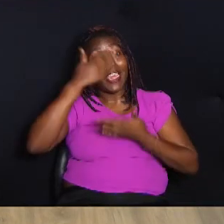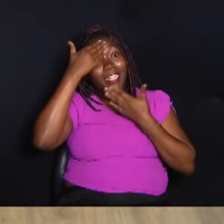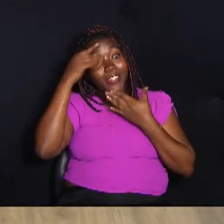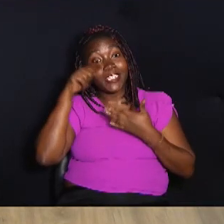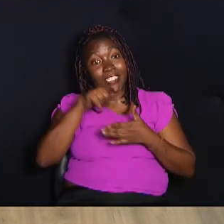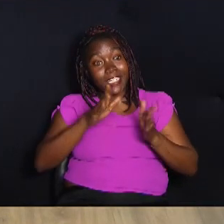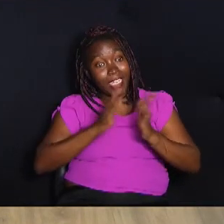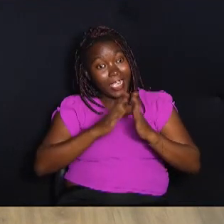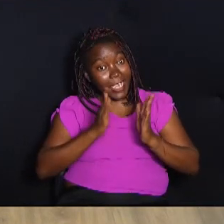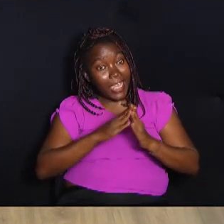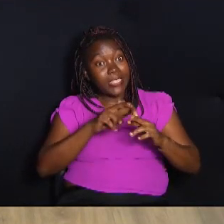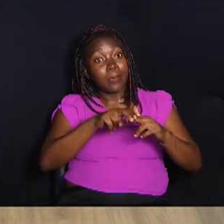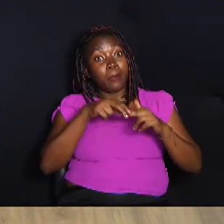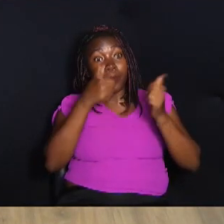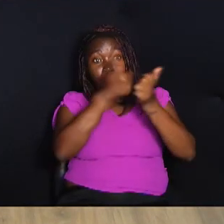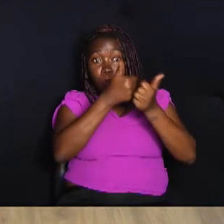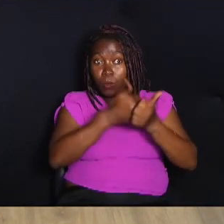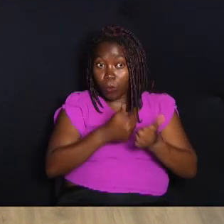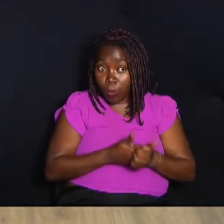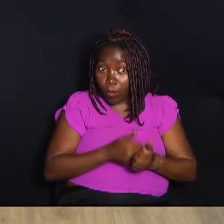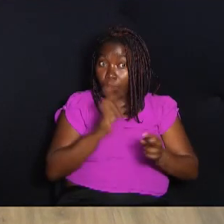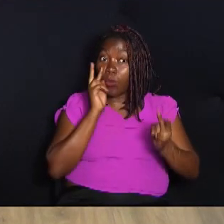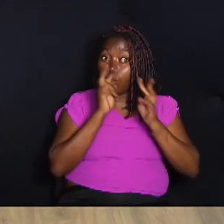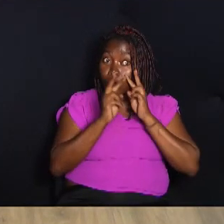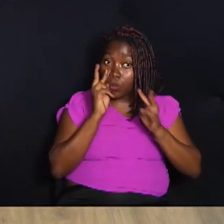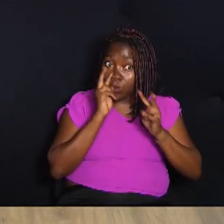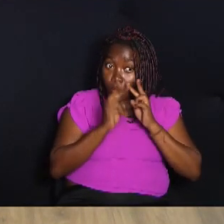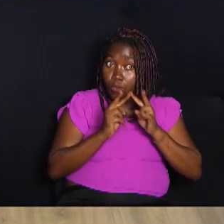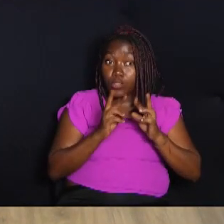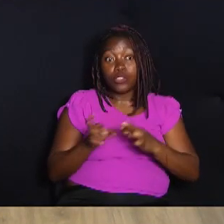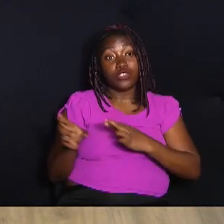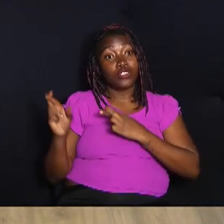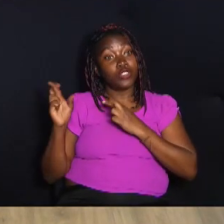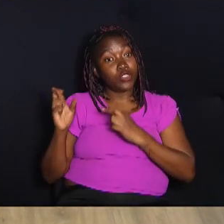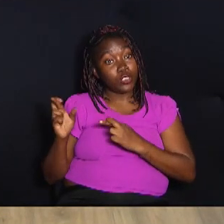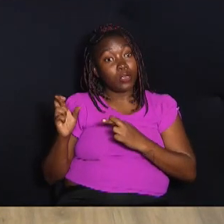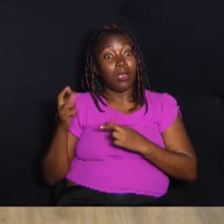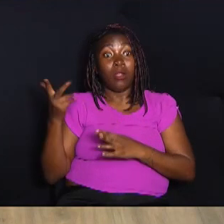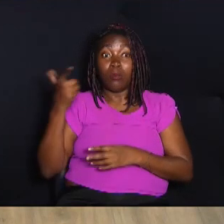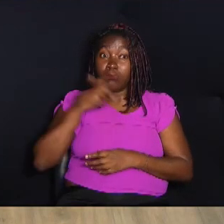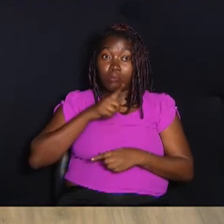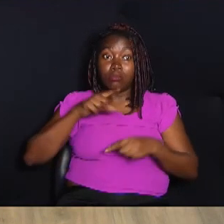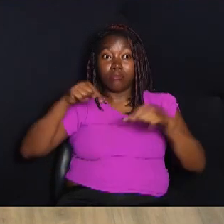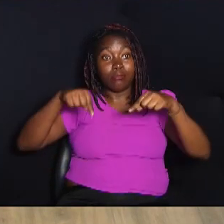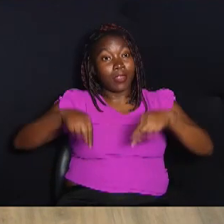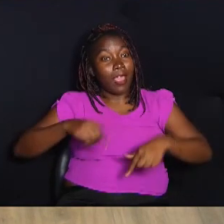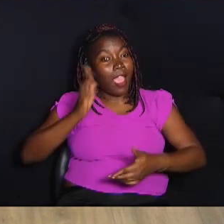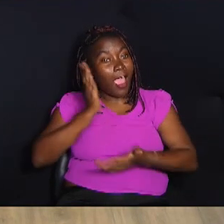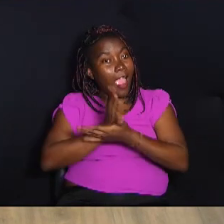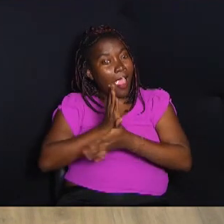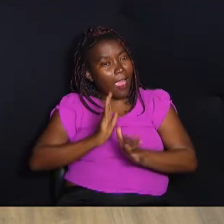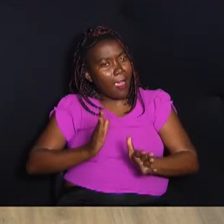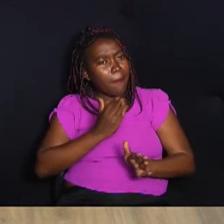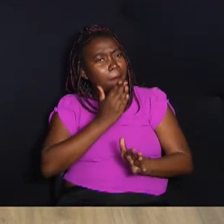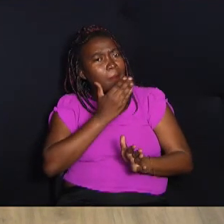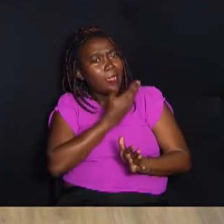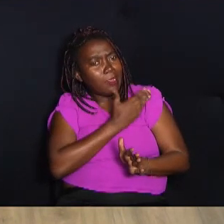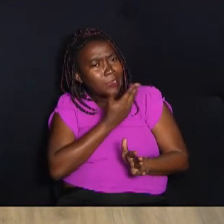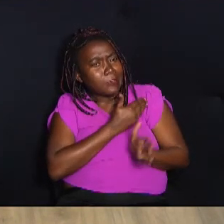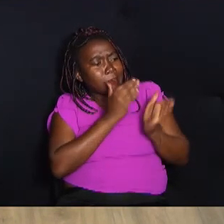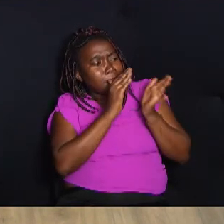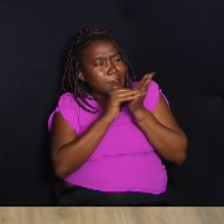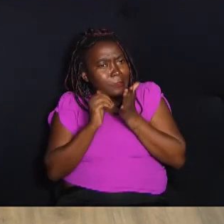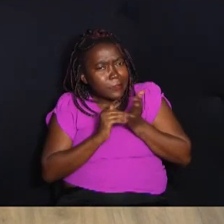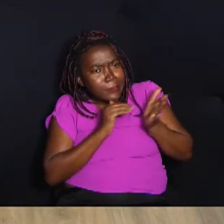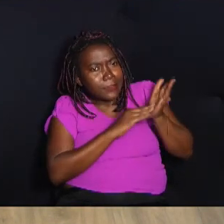casa pela sua companhia, pela sua audiência. Espero que a gente tenha conseguido aqui acabar com o estigma, com o preconceito,